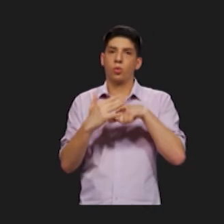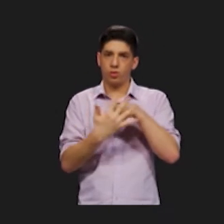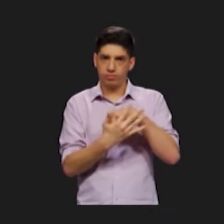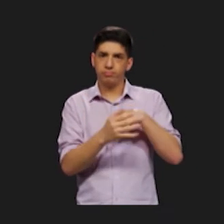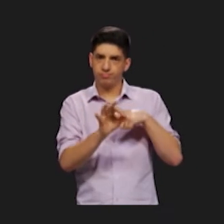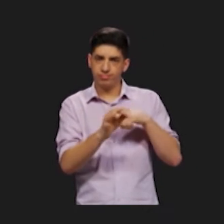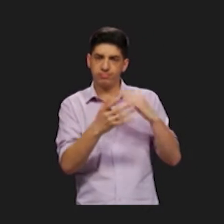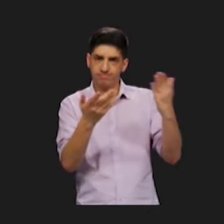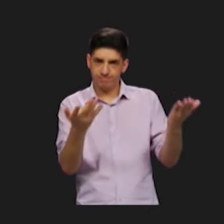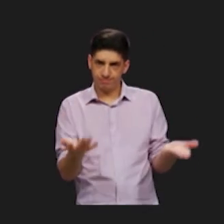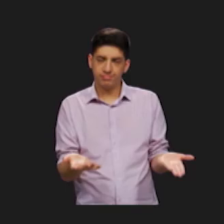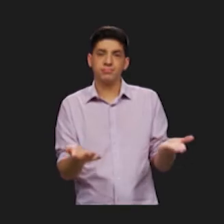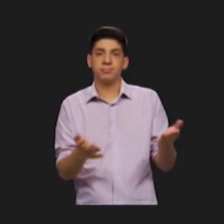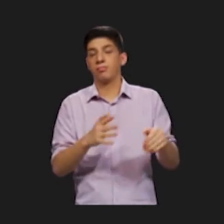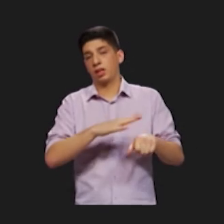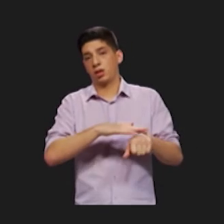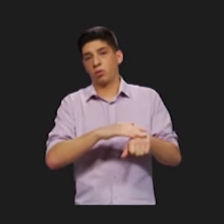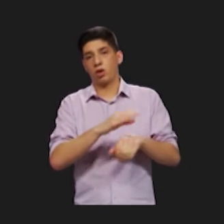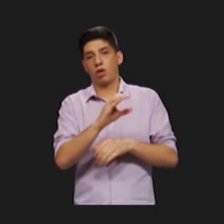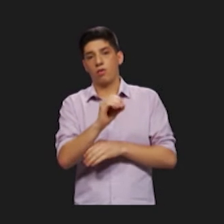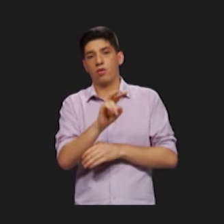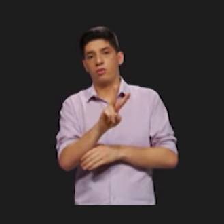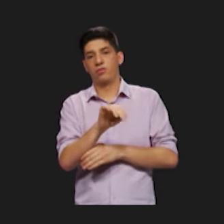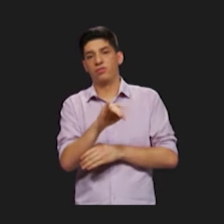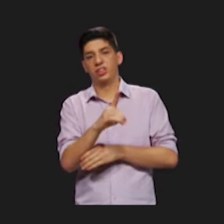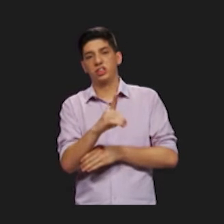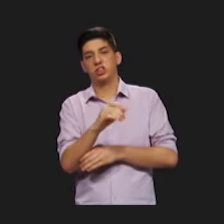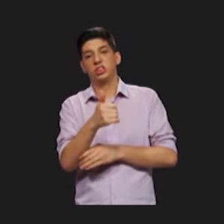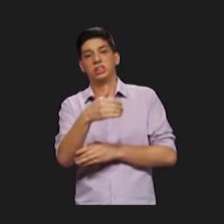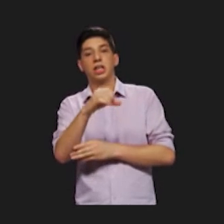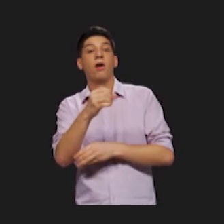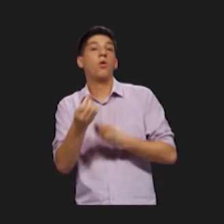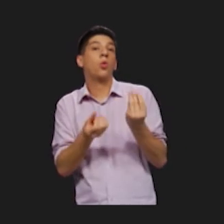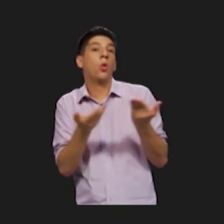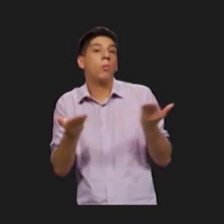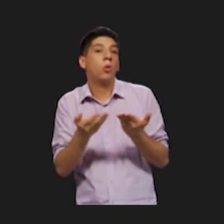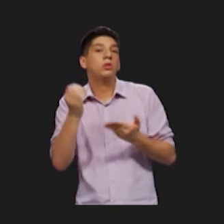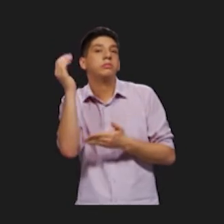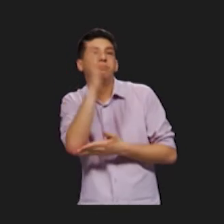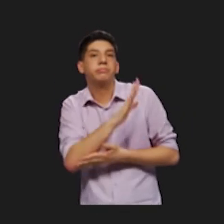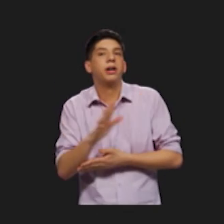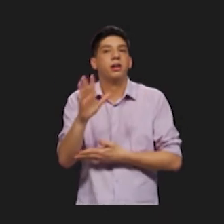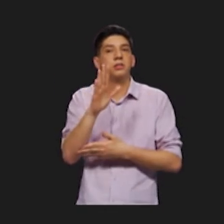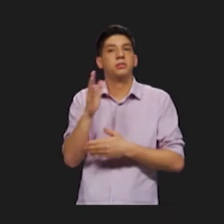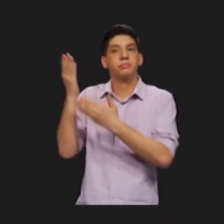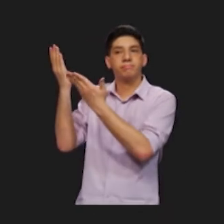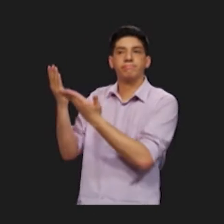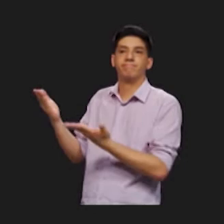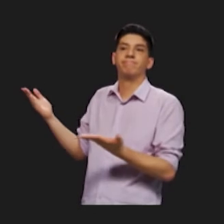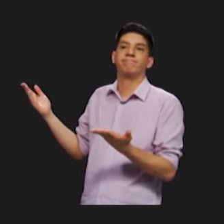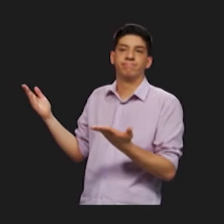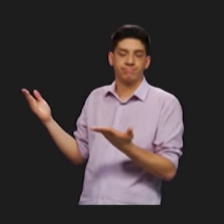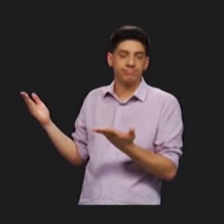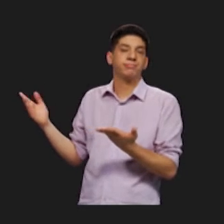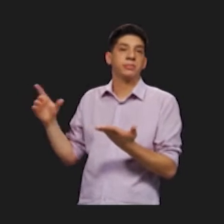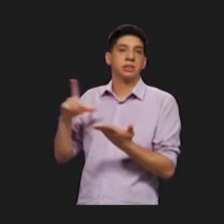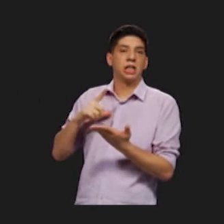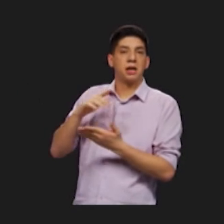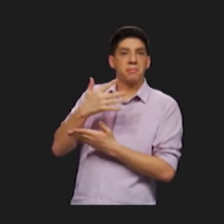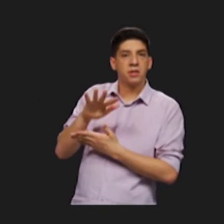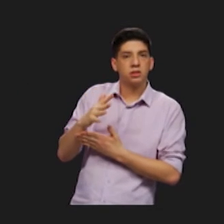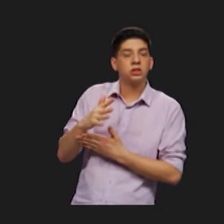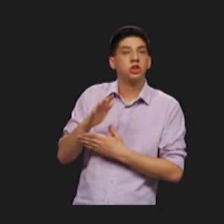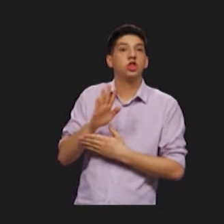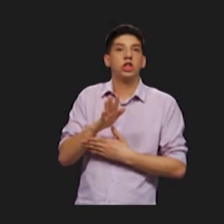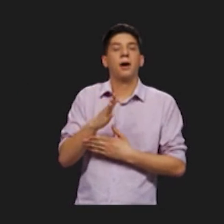né, Covid-19, como é que ela está hoje no Brasil? Né, hoje nós temos aí mais ou menos, já ultrapassou